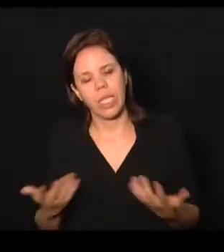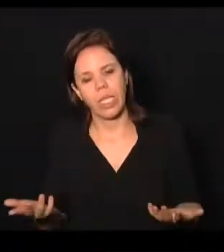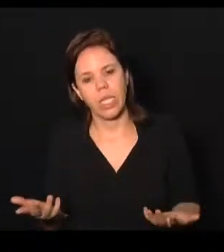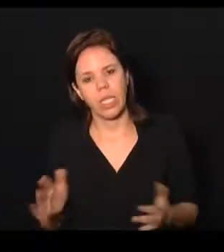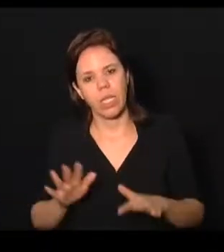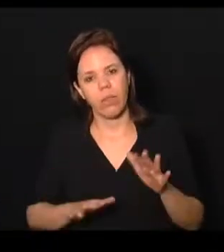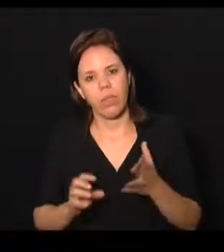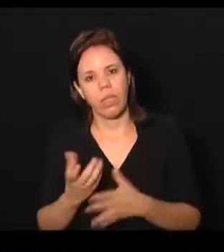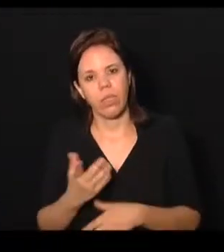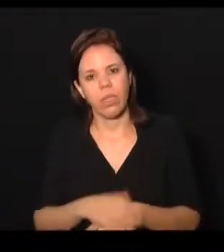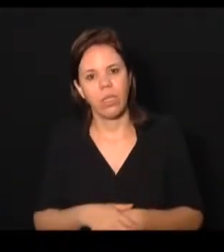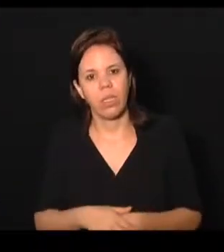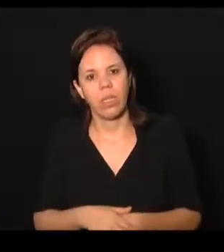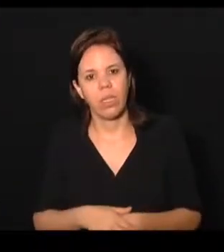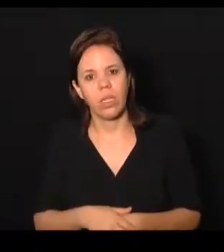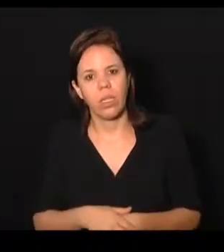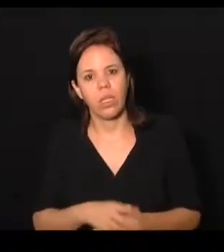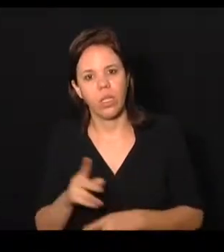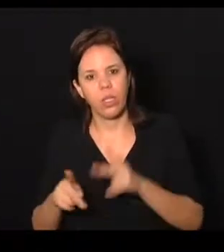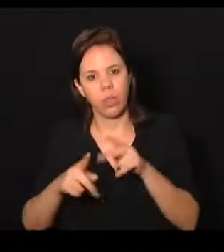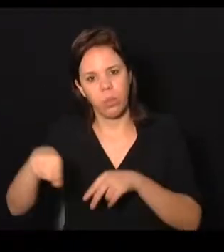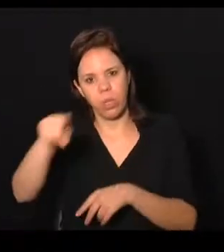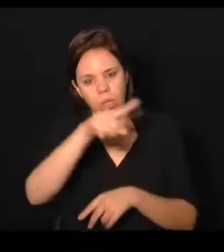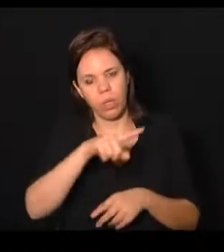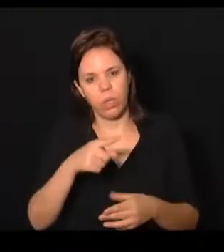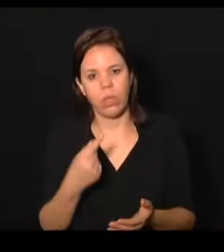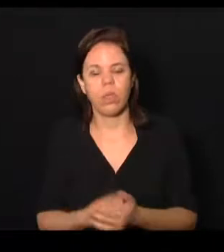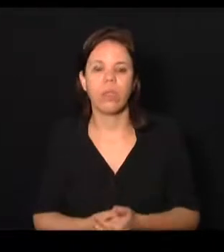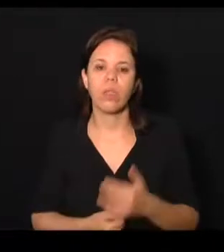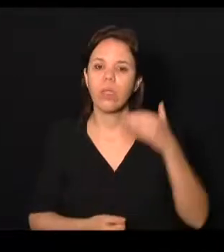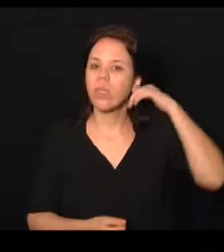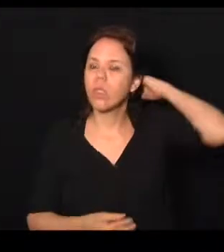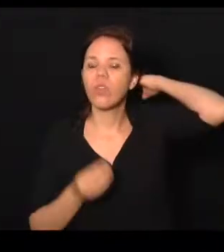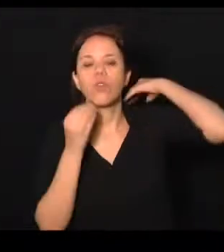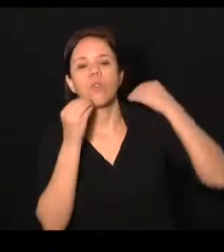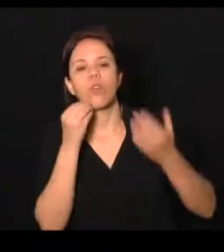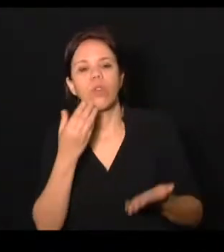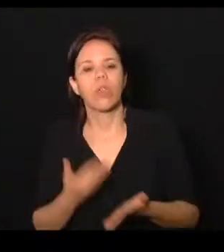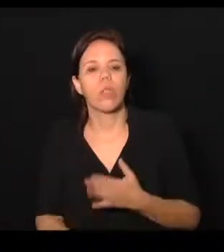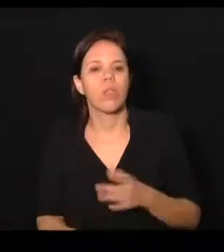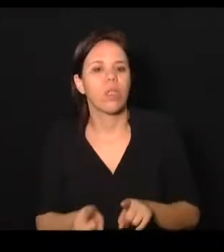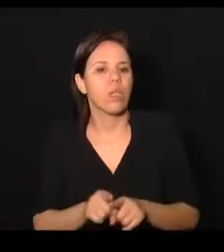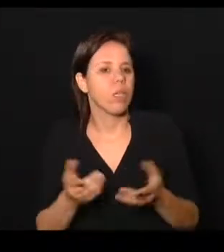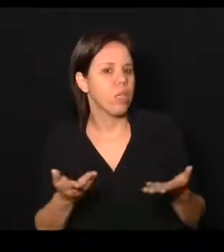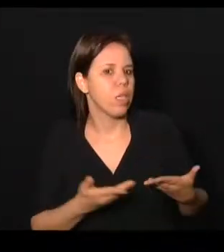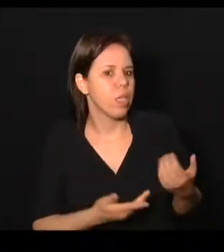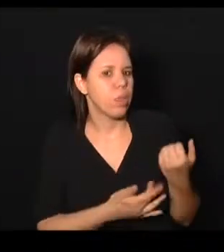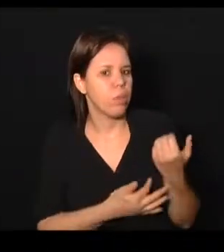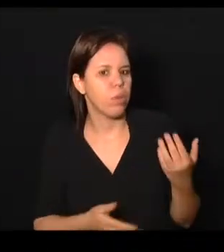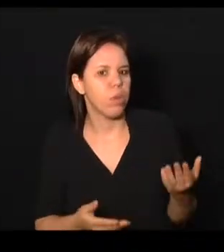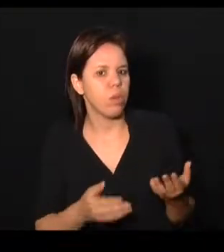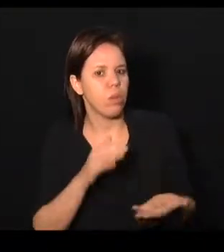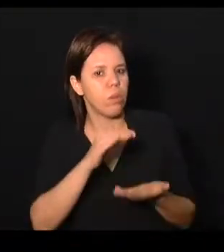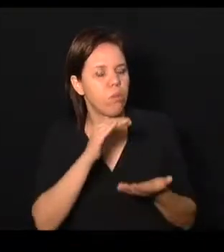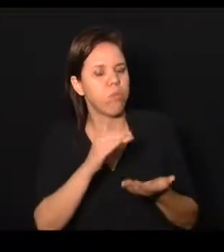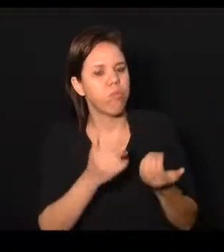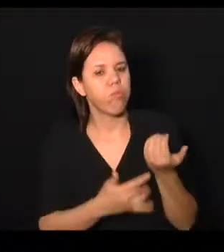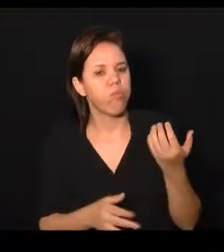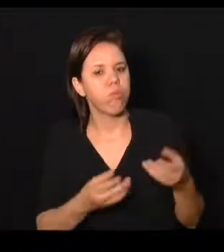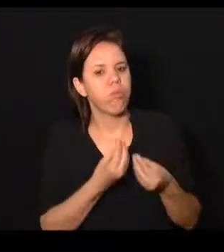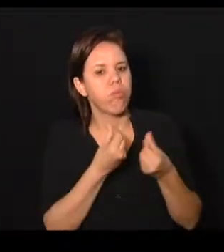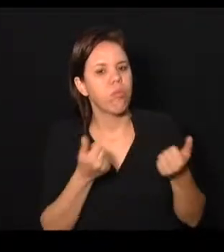vezes Vossas Excelências perdem, né, a oportunidade de receber uma bolsa de sangue boa, de qualidade, por causa